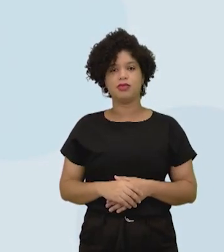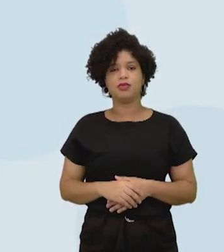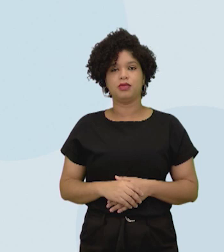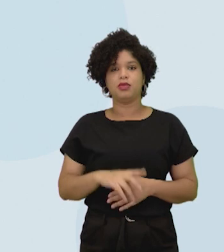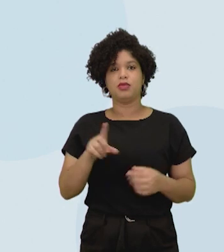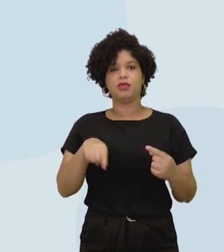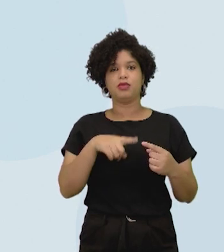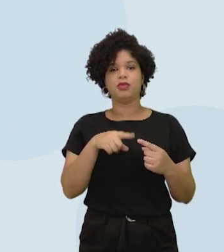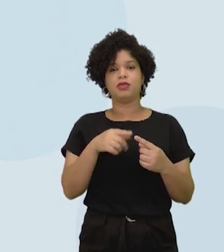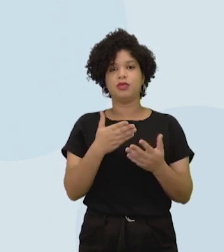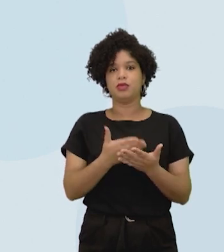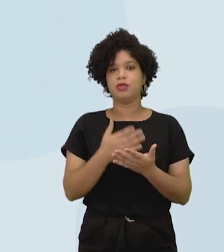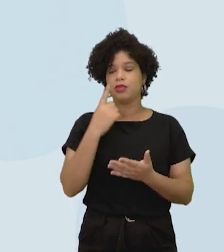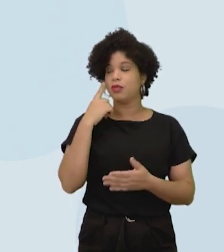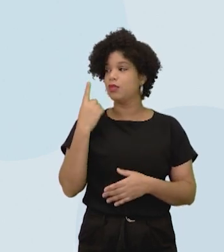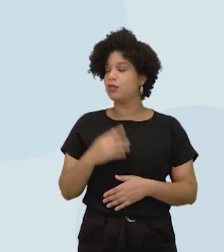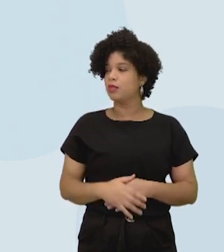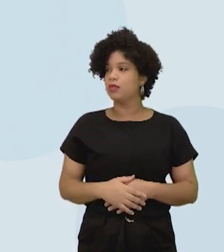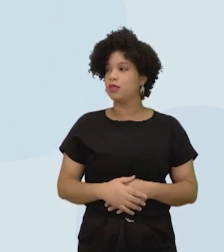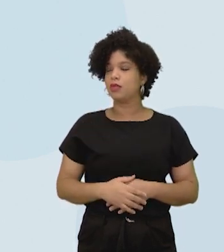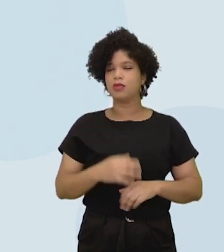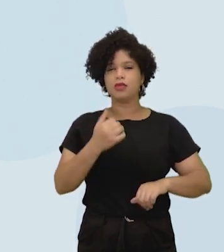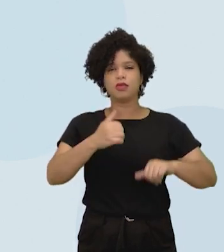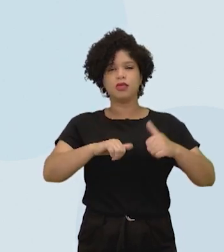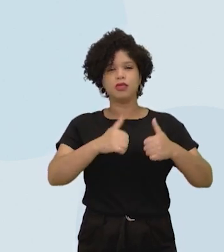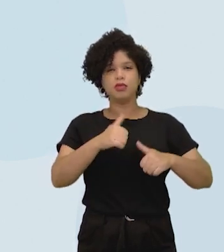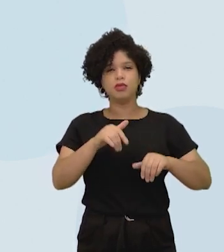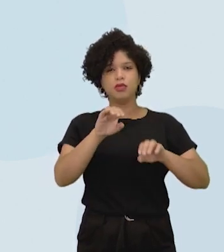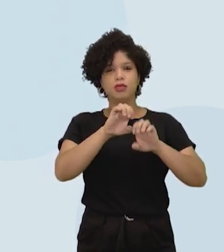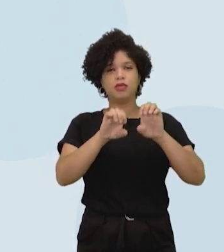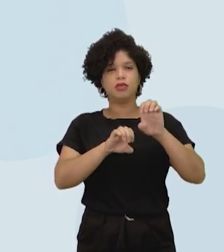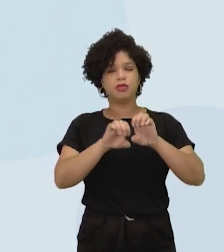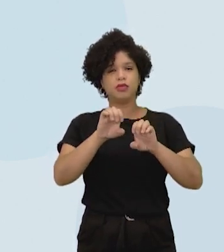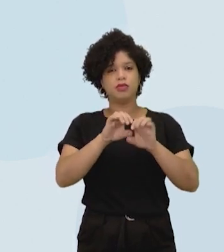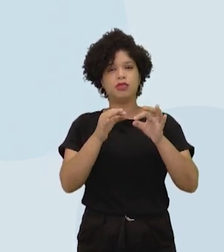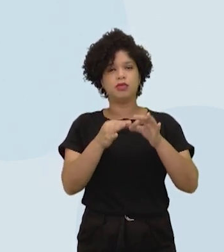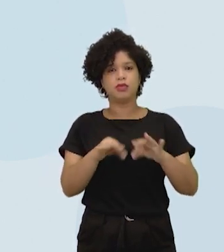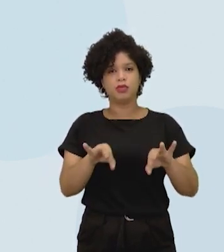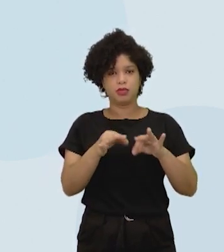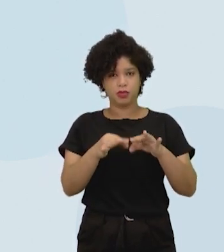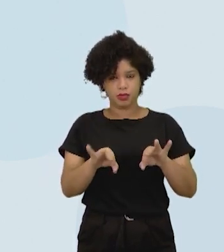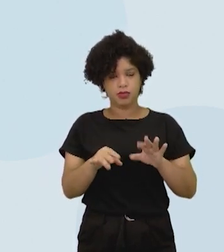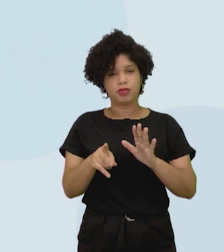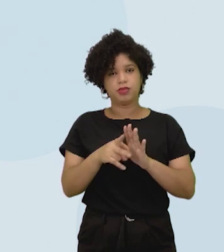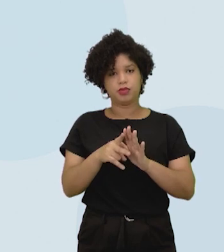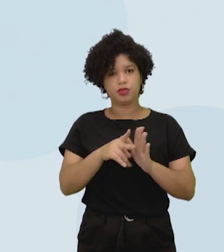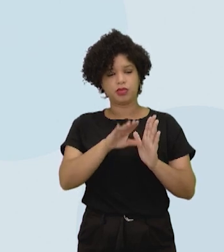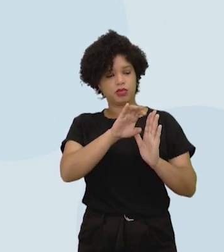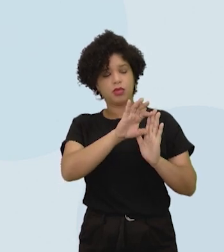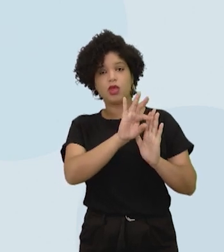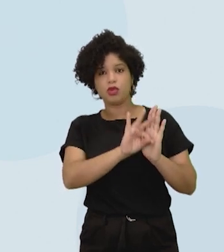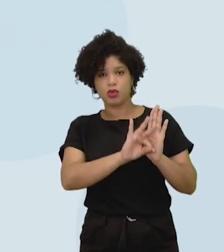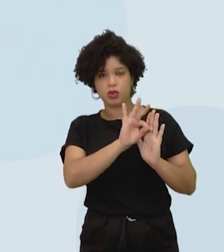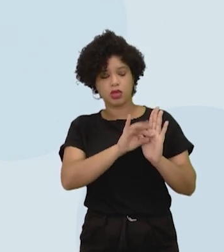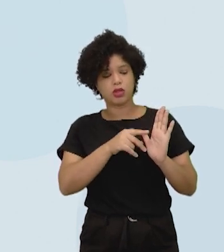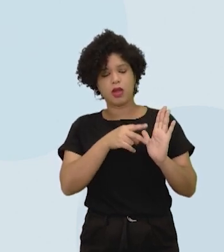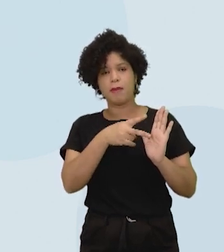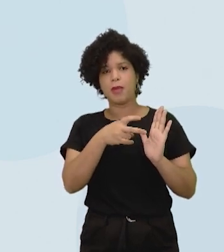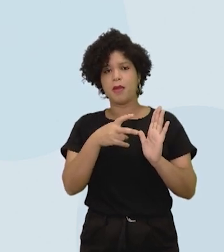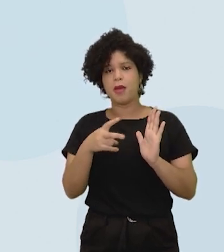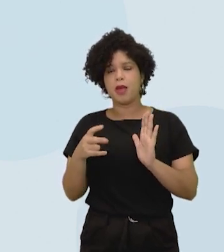Objetivos da aula. Analisar a estrutura sintática dos textos, observando a construção dos